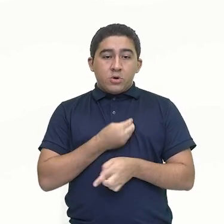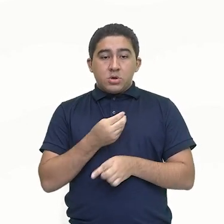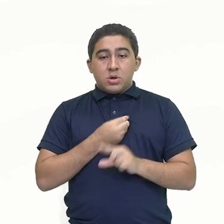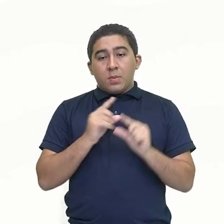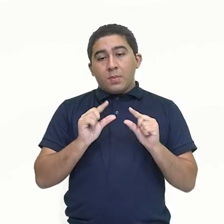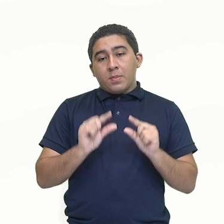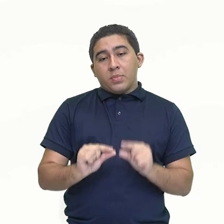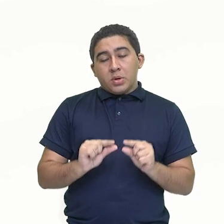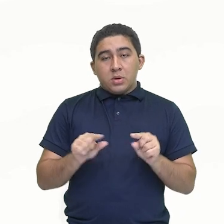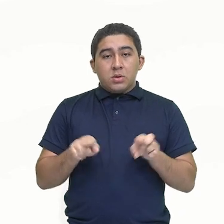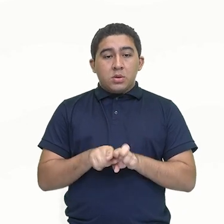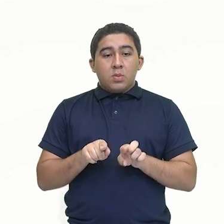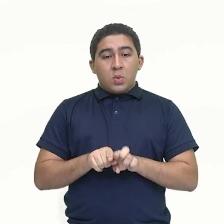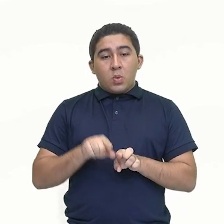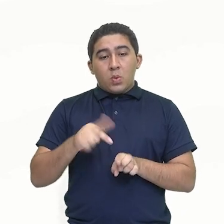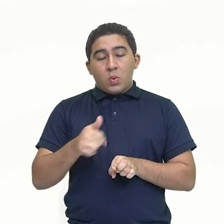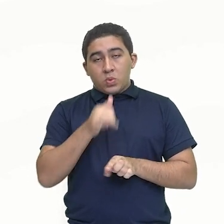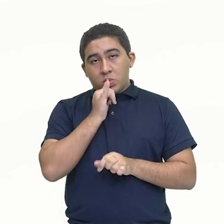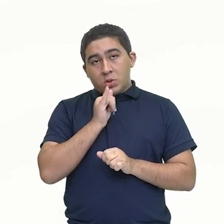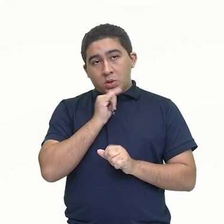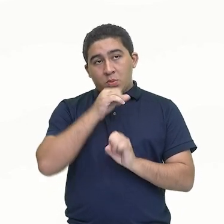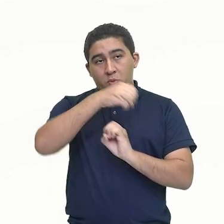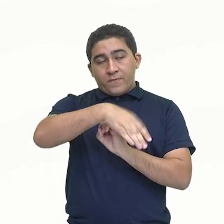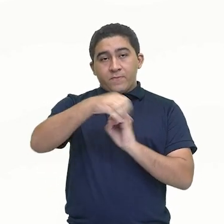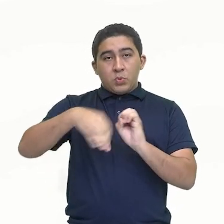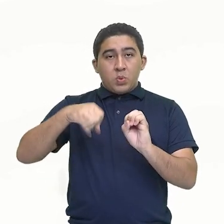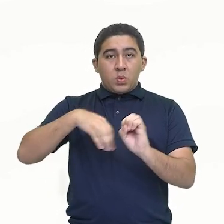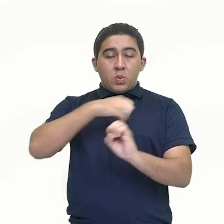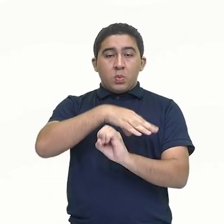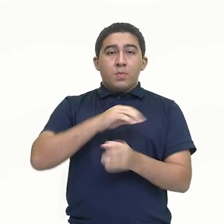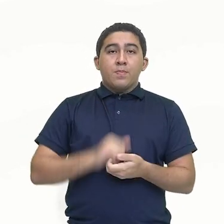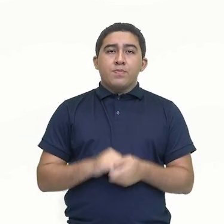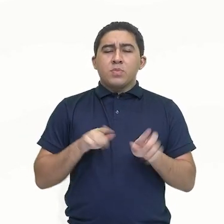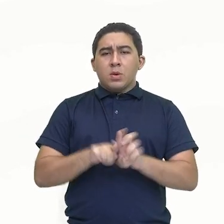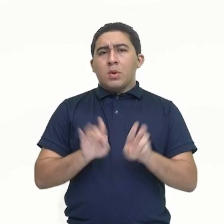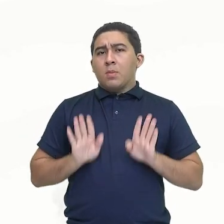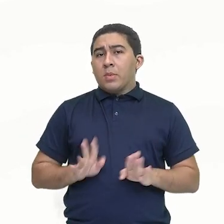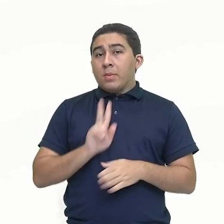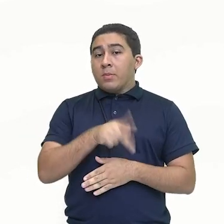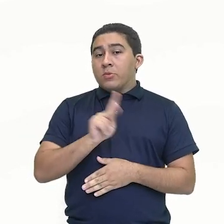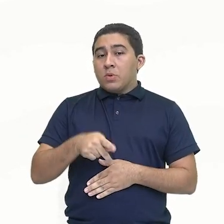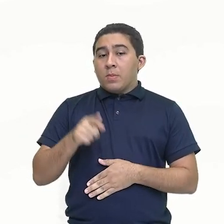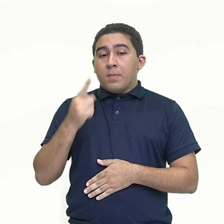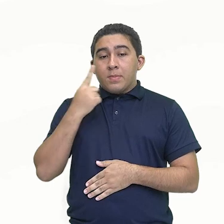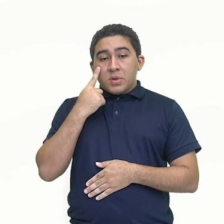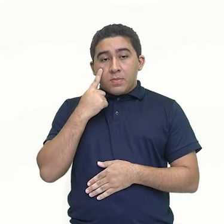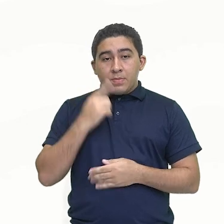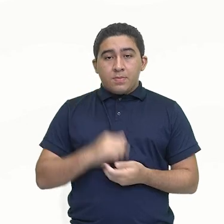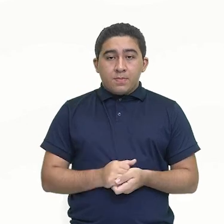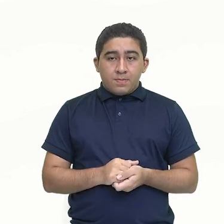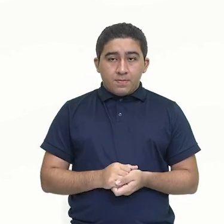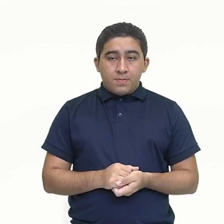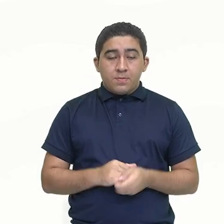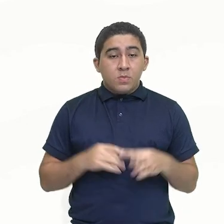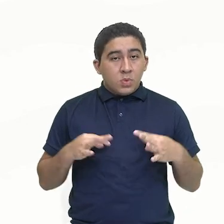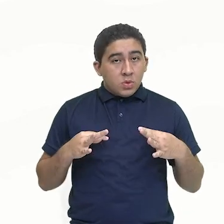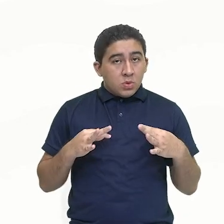outros micro-organismos como os fungos, por exemplo. Mas, professor, todos